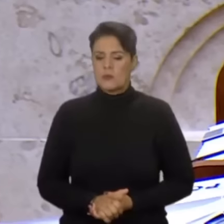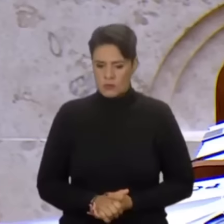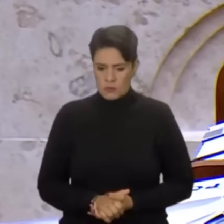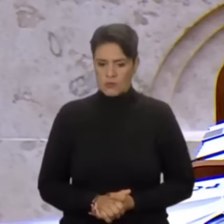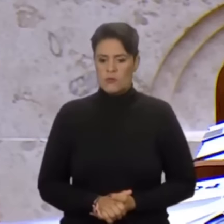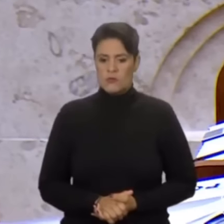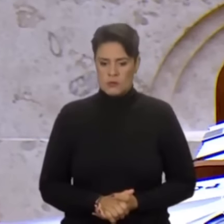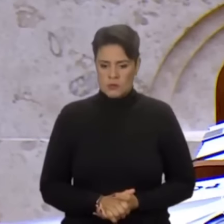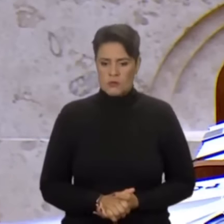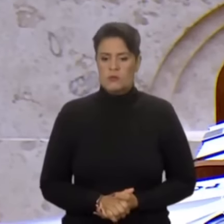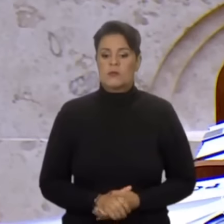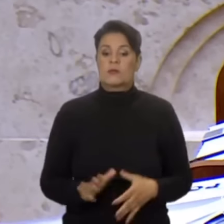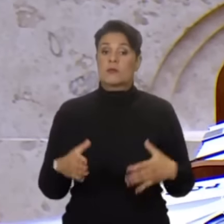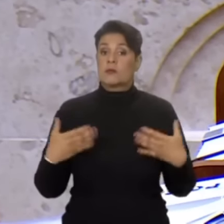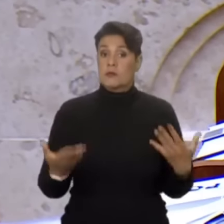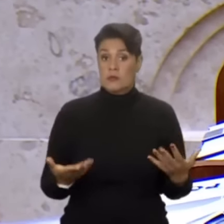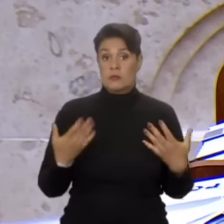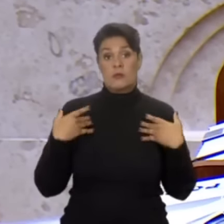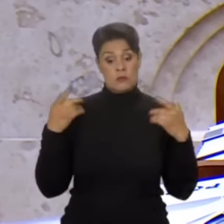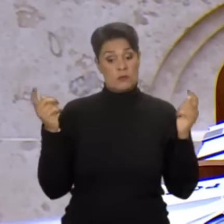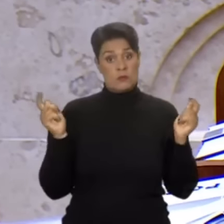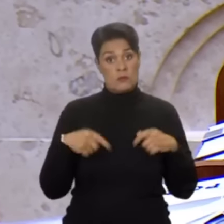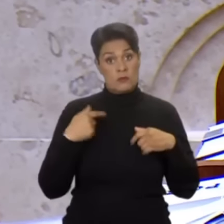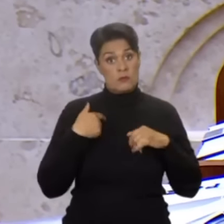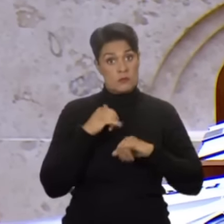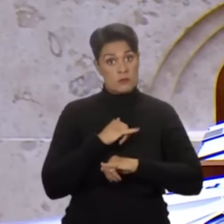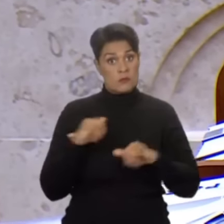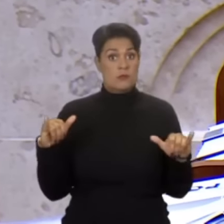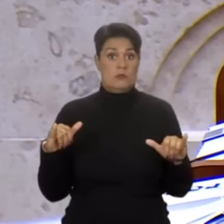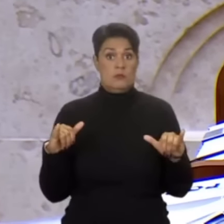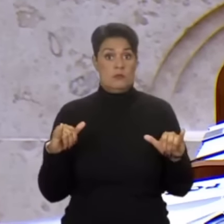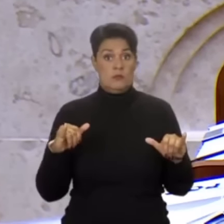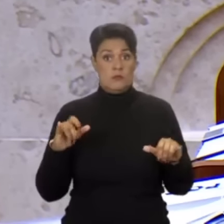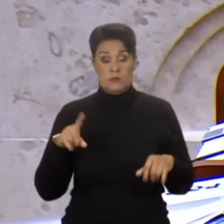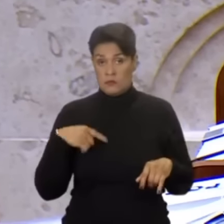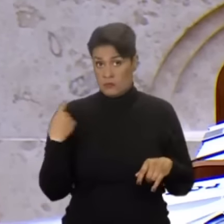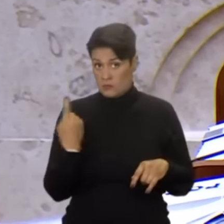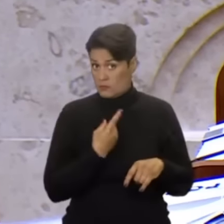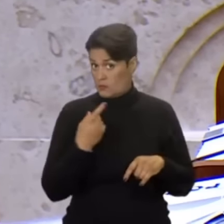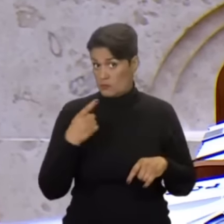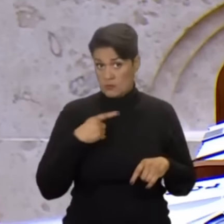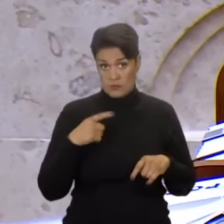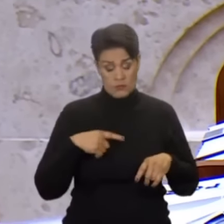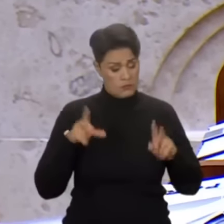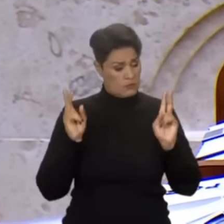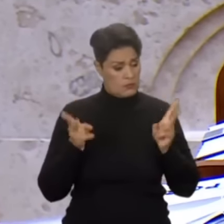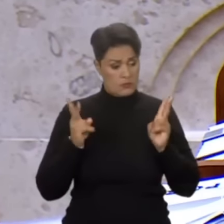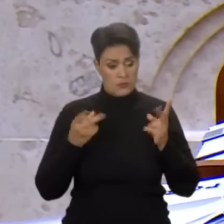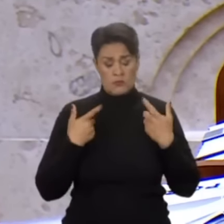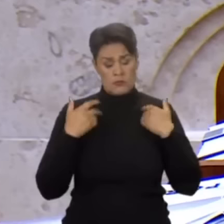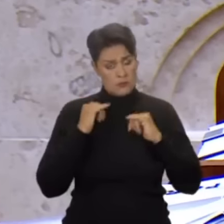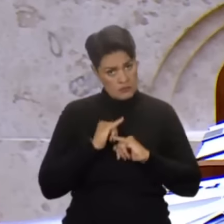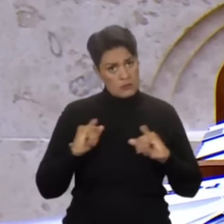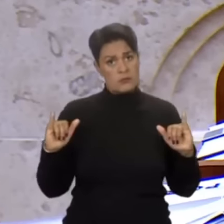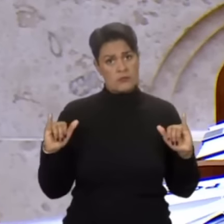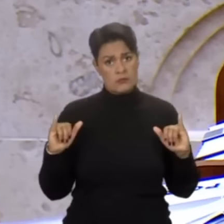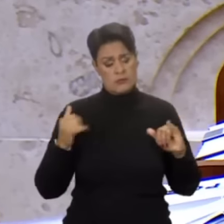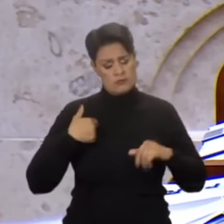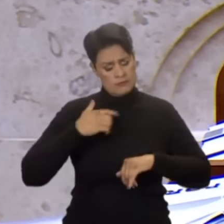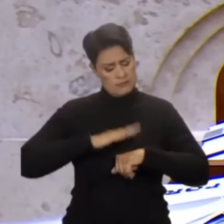acrescentar que nessas e também em outras tantas oportunidades, eu pude